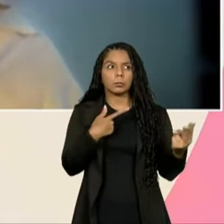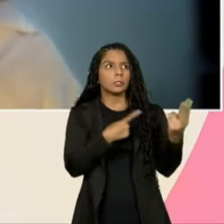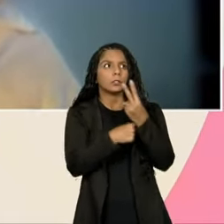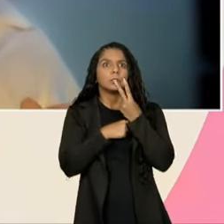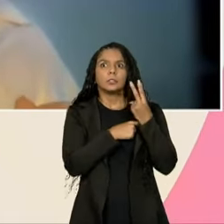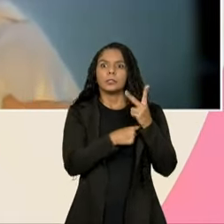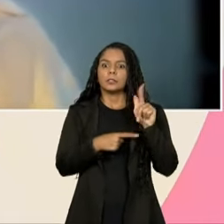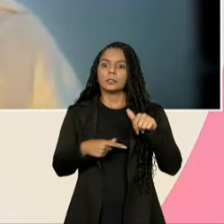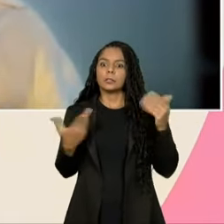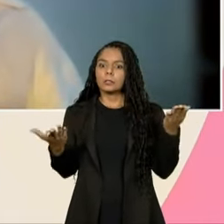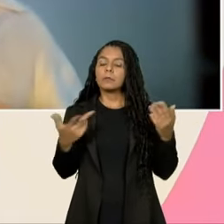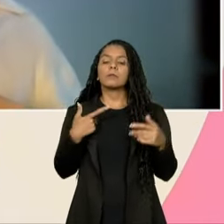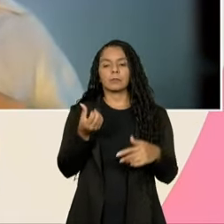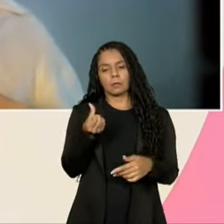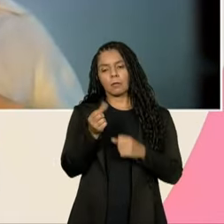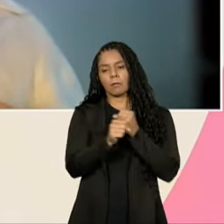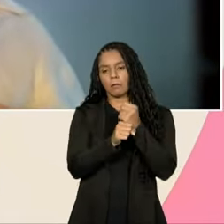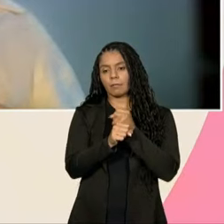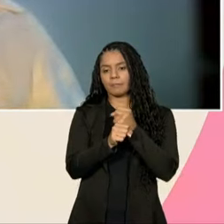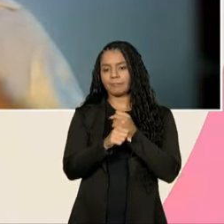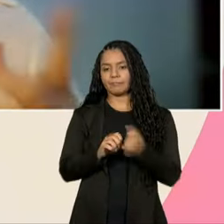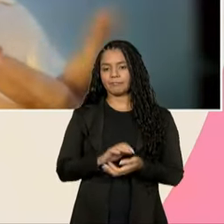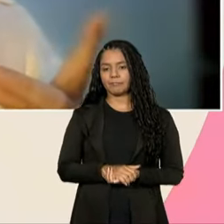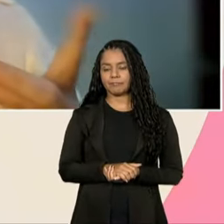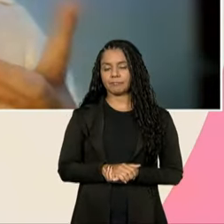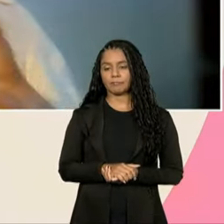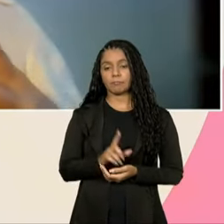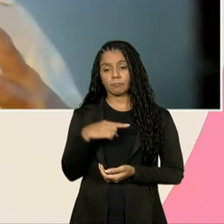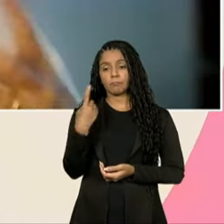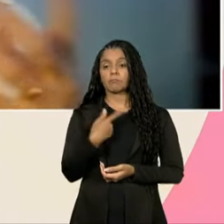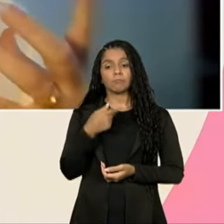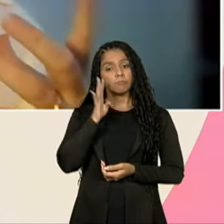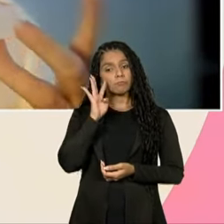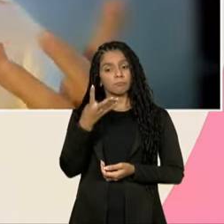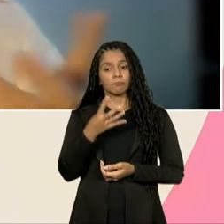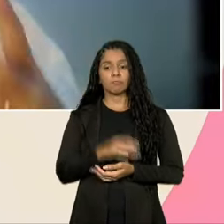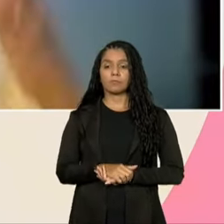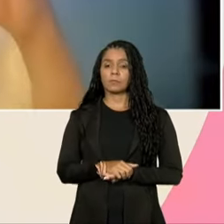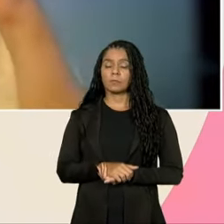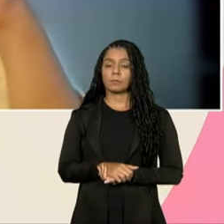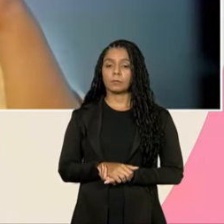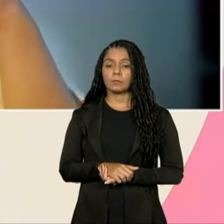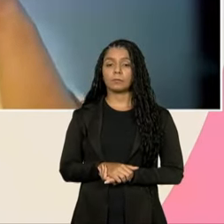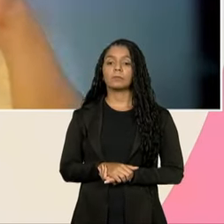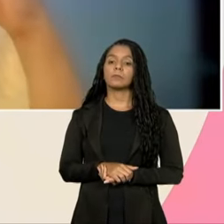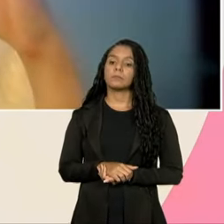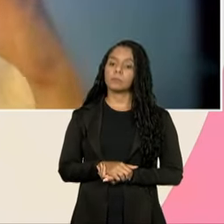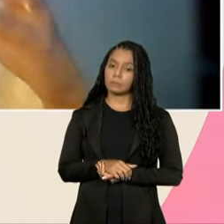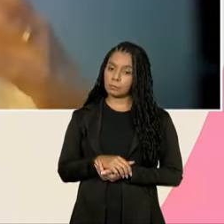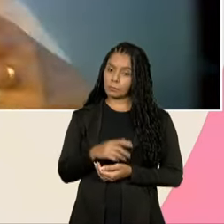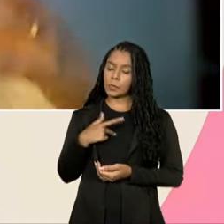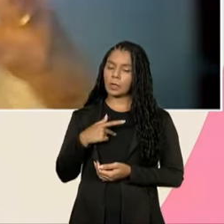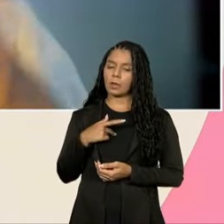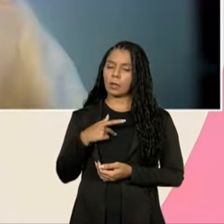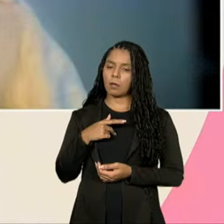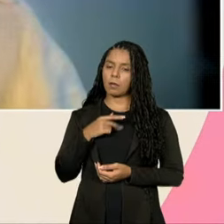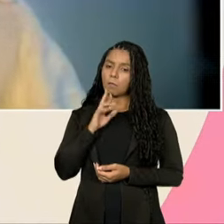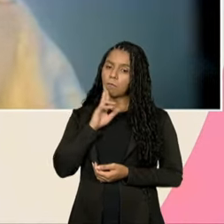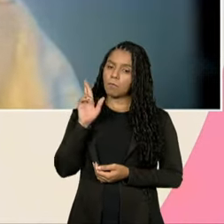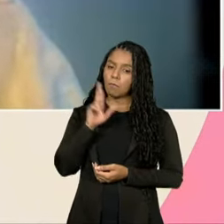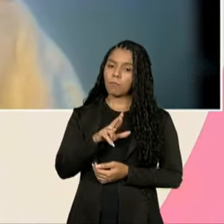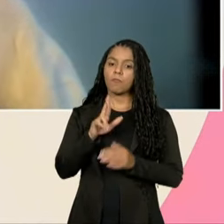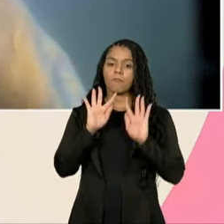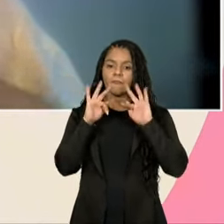nesses 6 anos. Uhum. A gente decidiu por uma decisão coletiva, foi uma decisão tomada